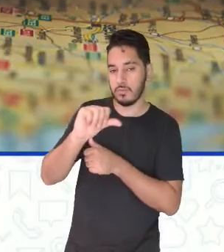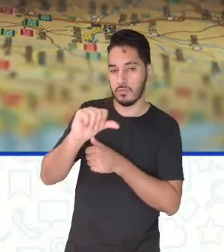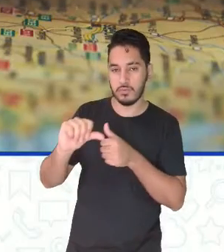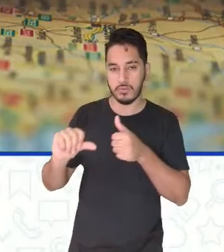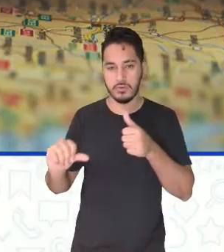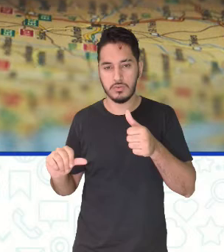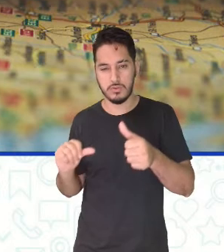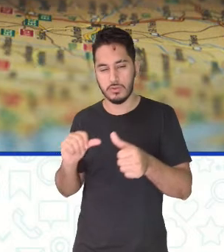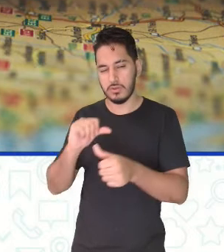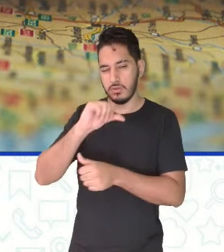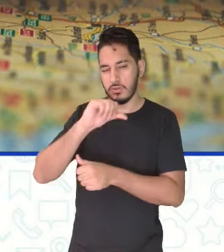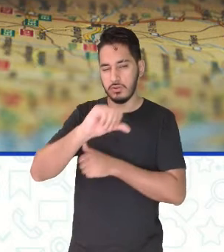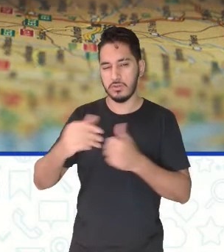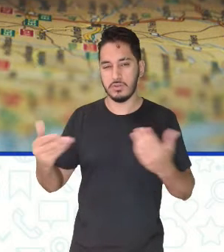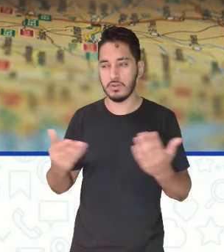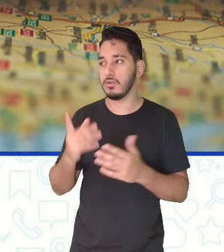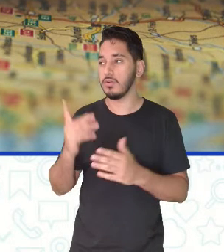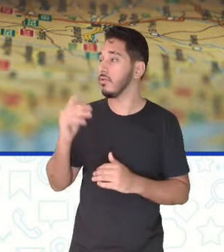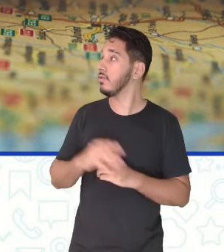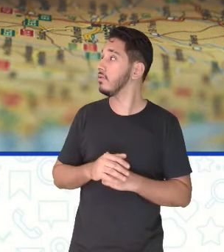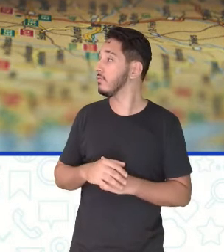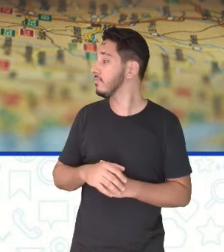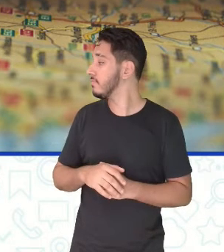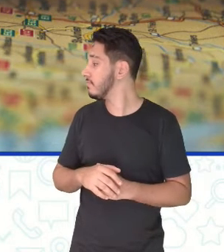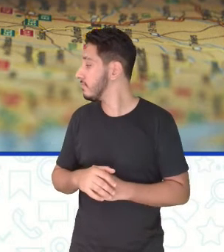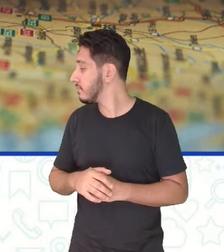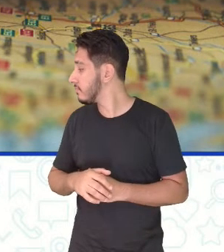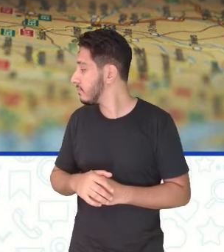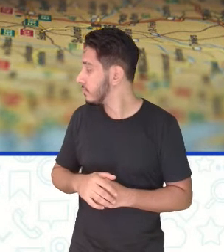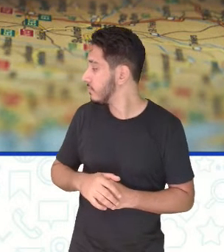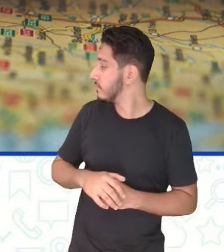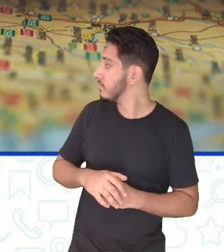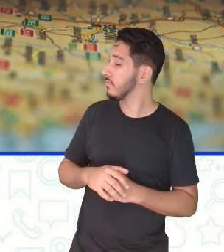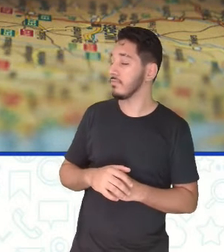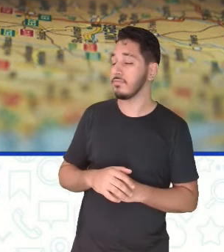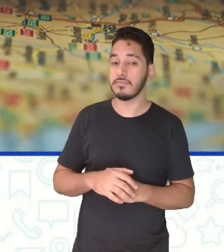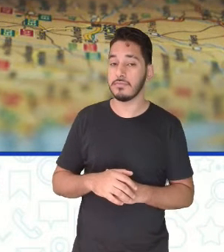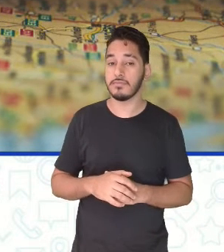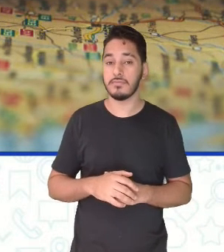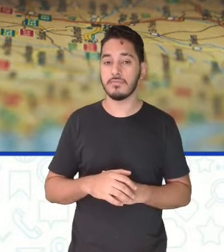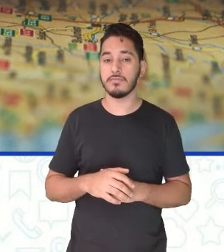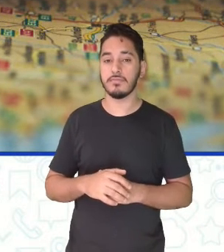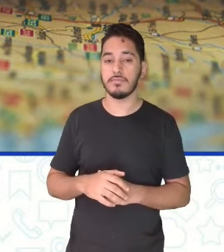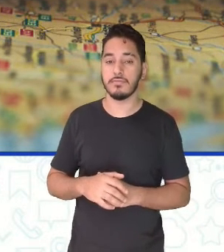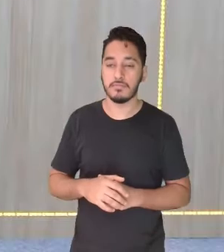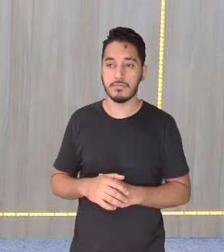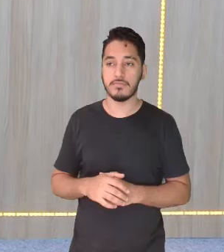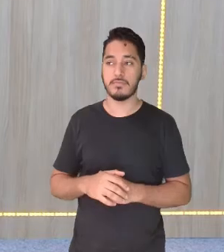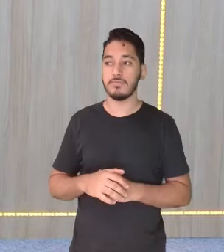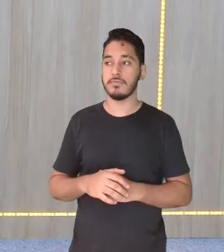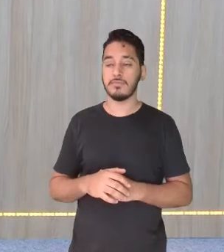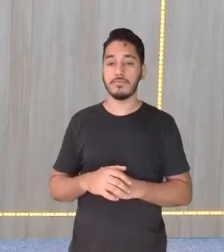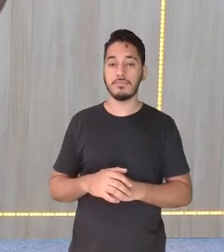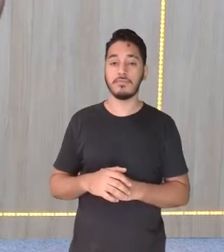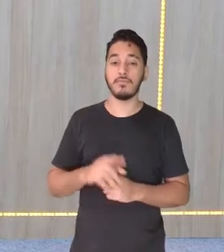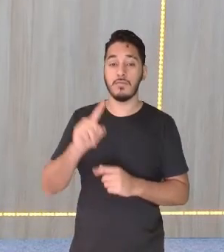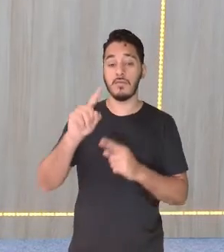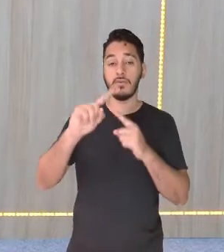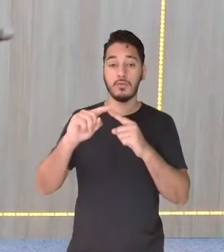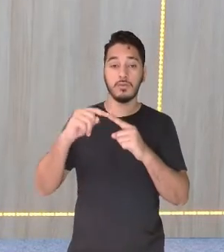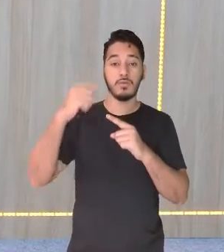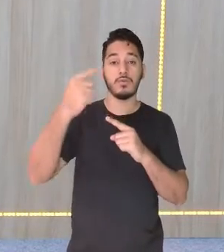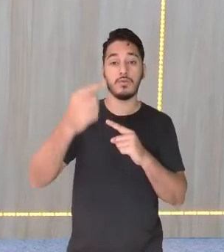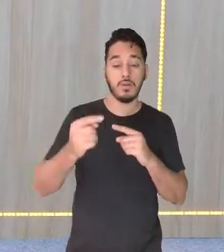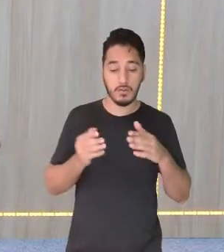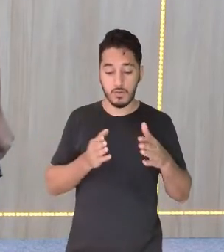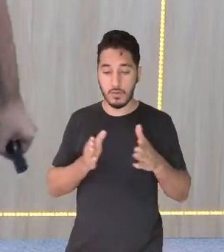ó, aquela transformação. Opa! Passar para a geografia. Vamos embora. Quem corre a bola, Billy Paul? Do outro lado do